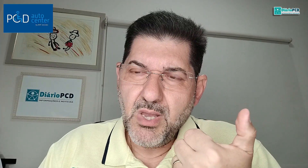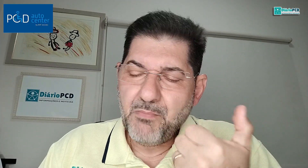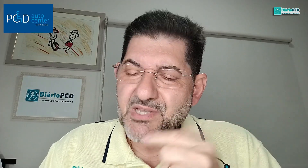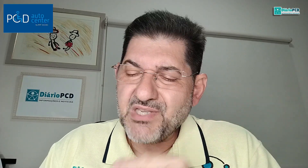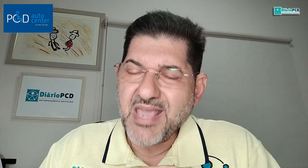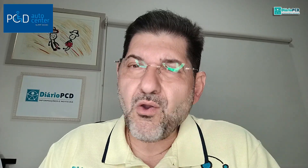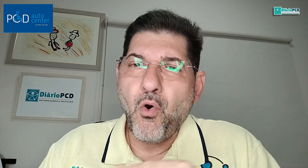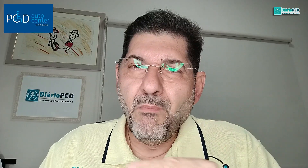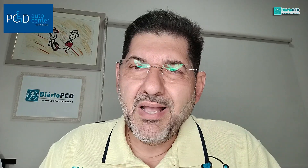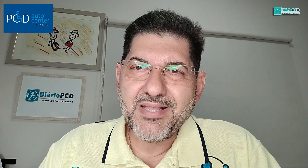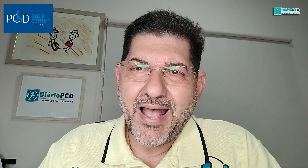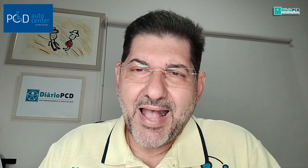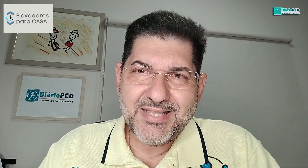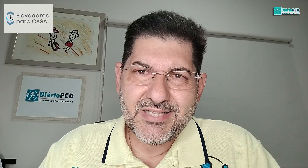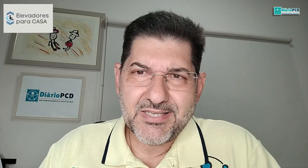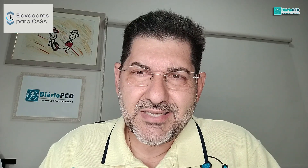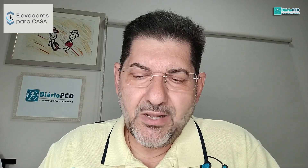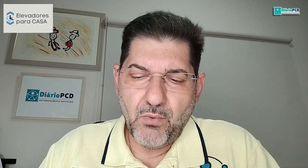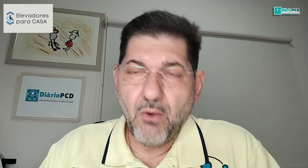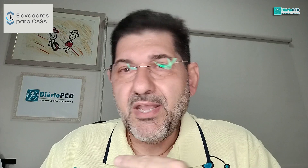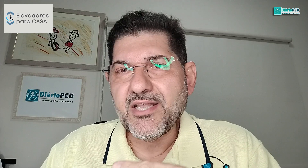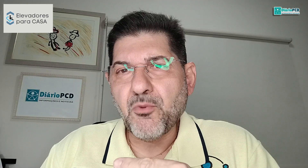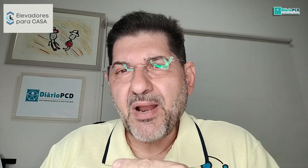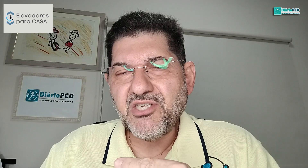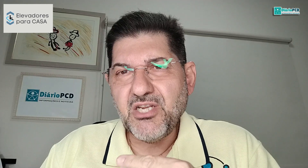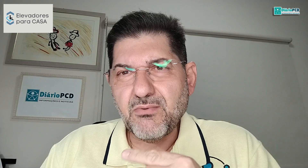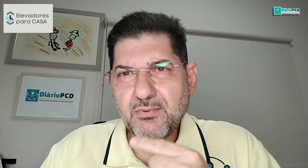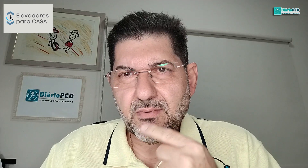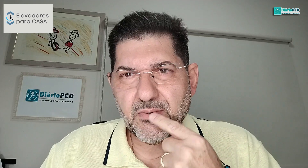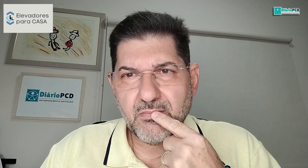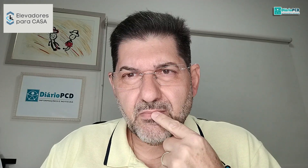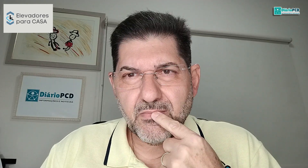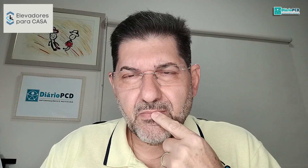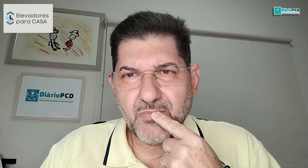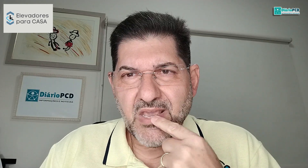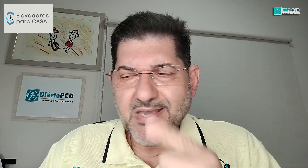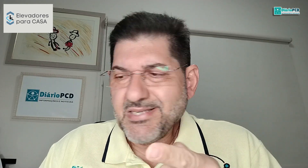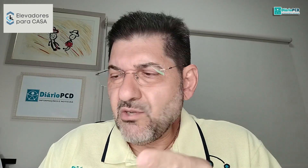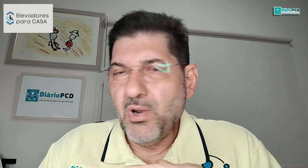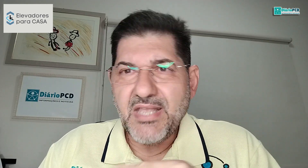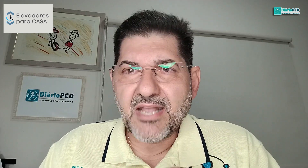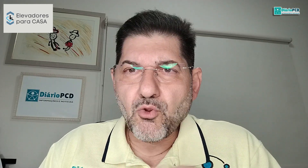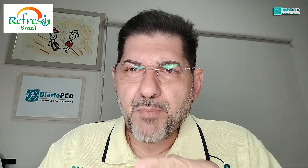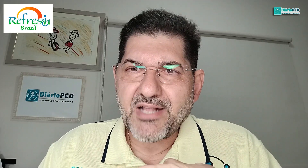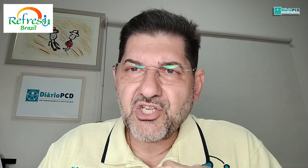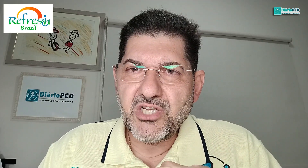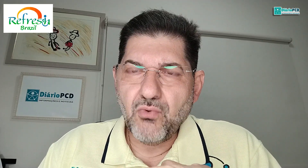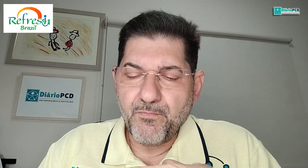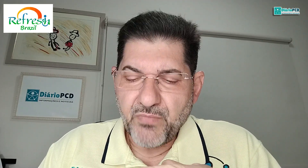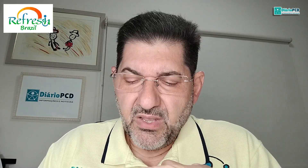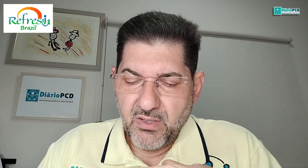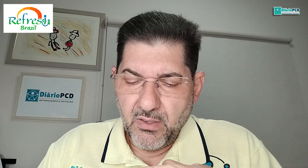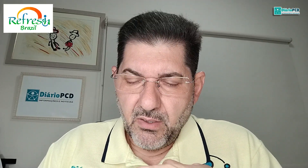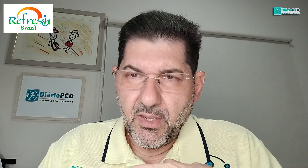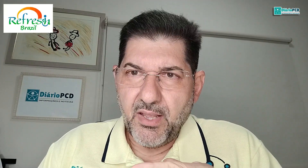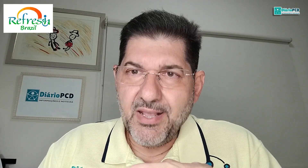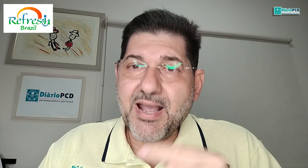projeto, mas quem comanda a decisão é o líder do partido. Se o líder do